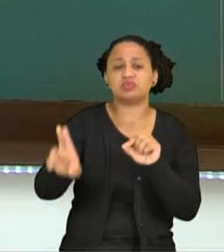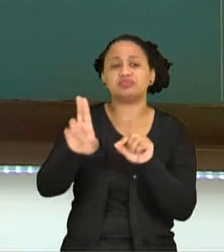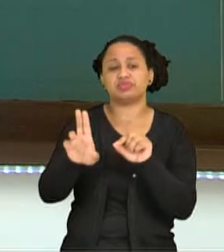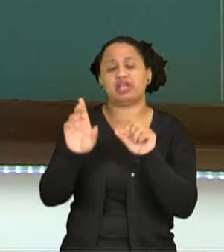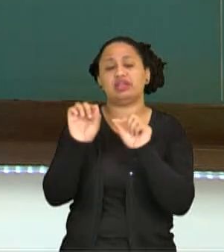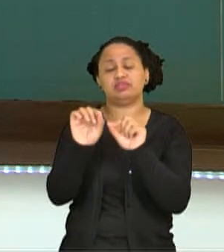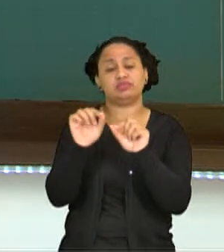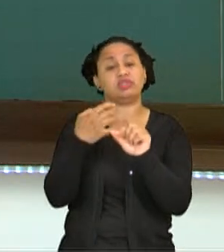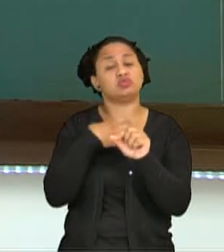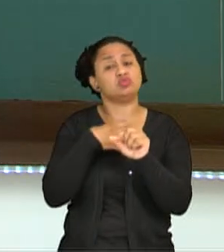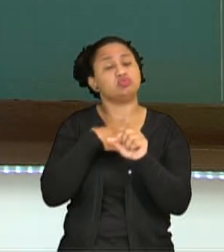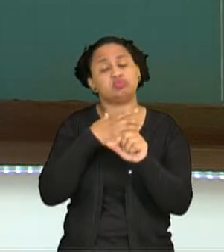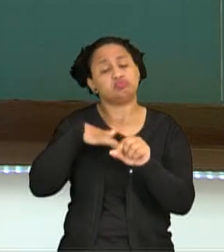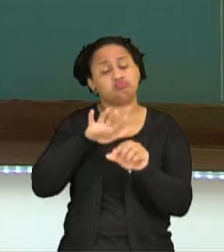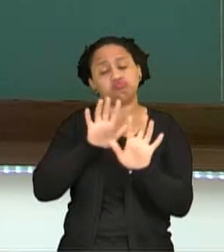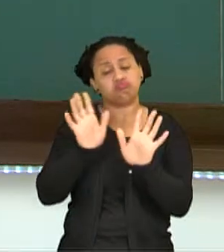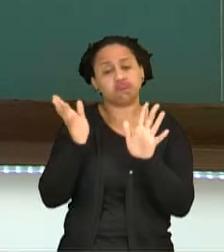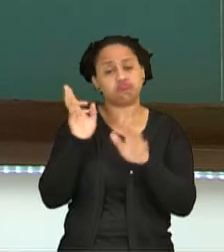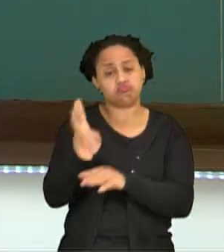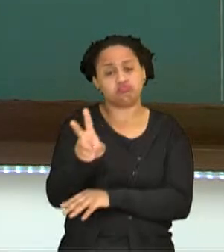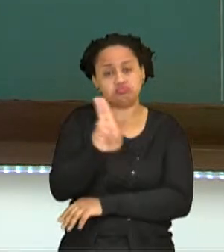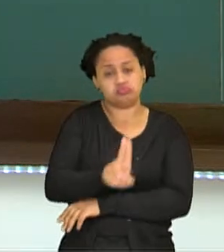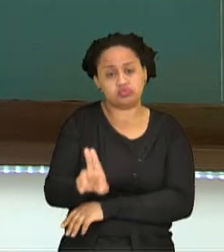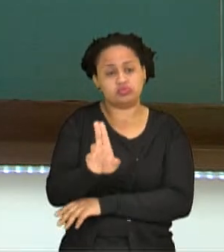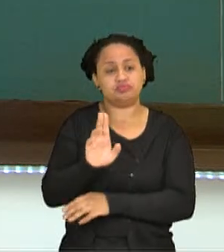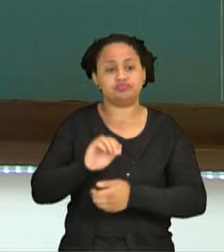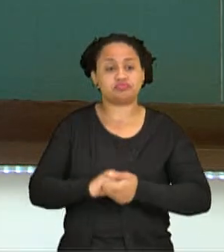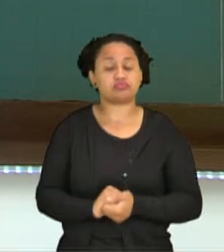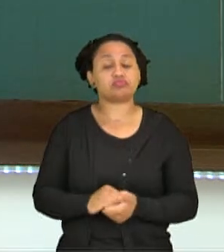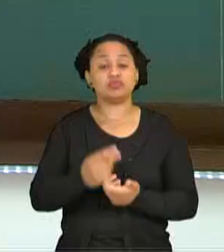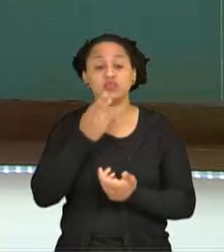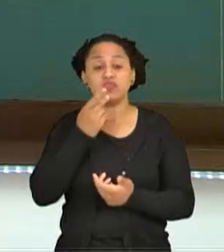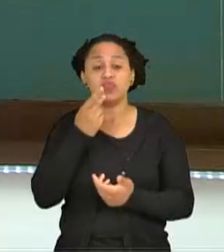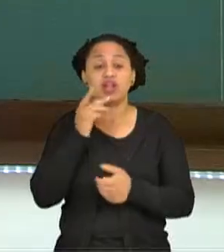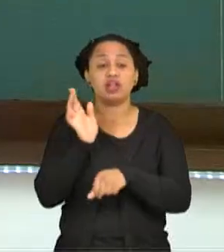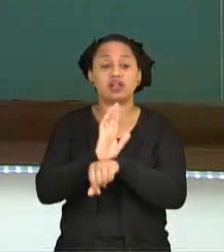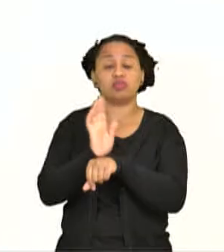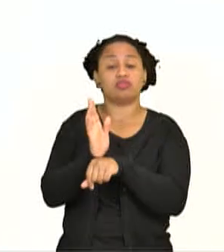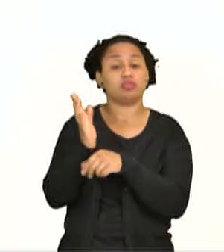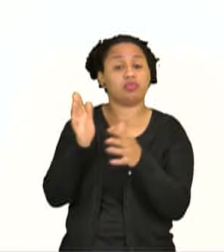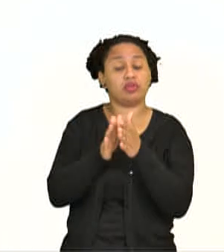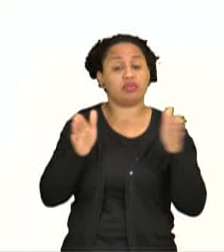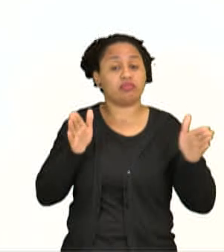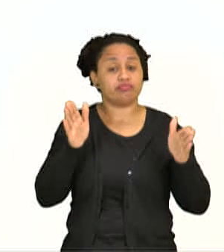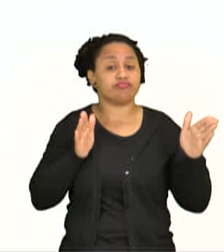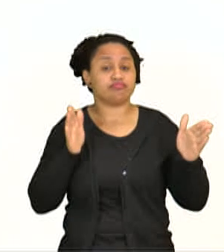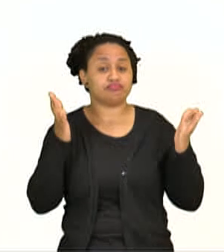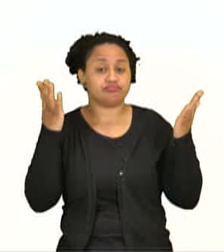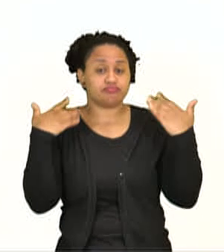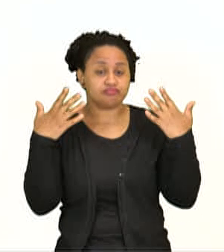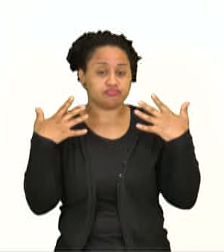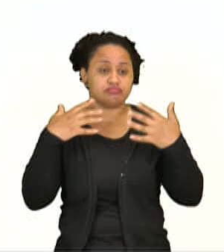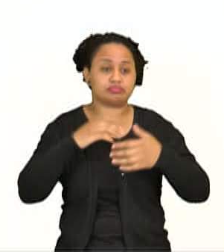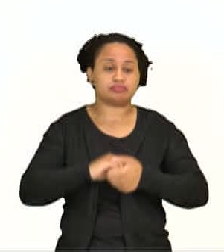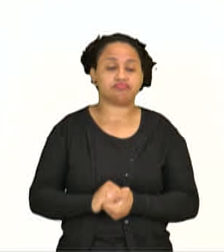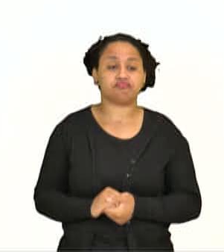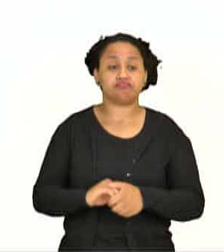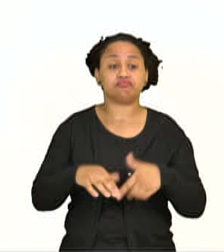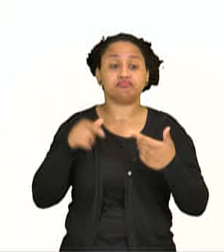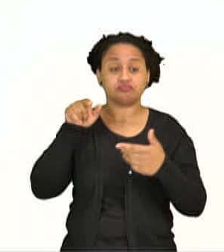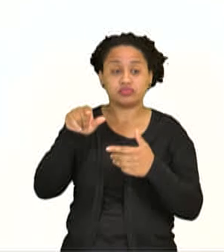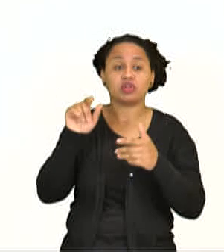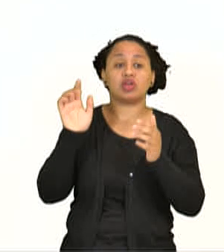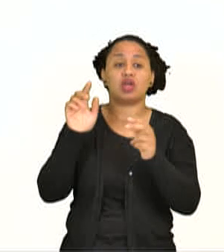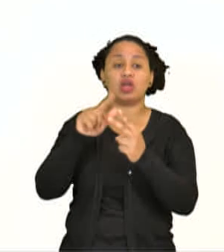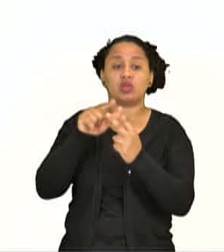sendo utilizada de senso comum aqui. Então aqui eles dizem que é um filme de verão. Aqui, a dupla estelar no